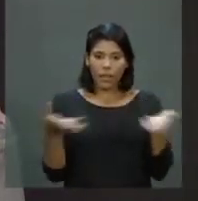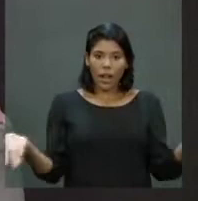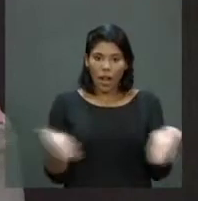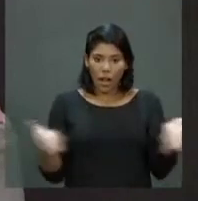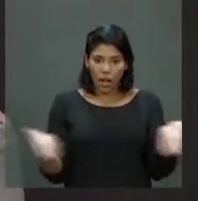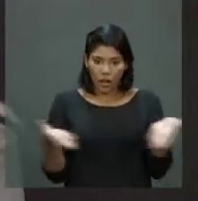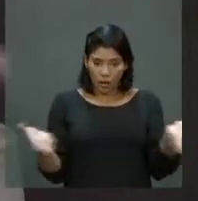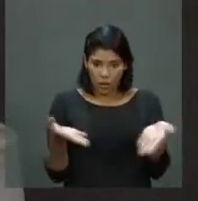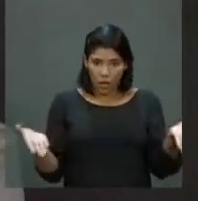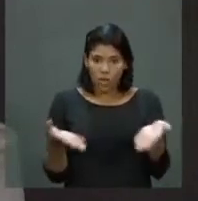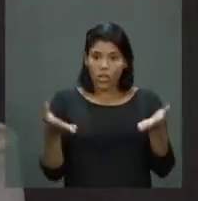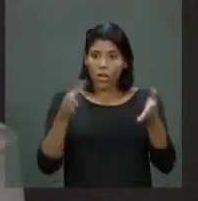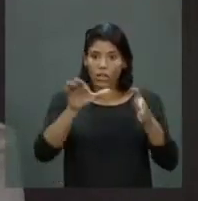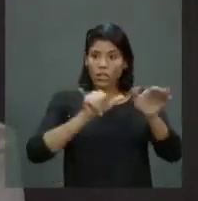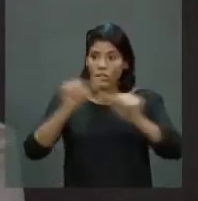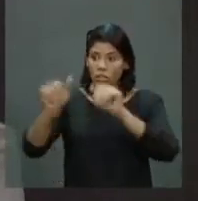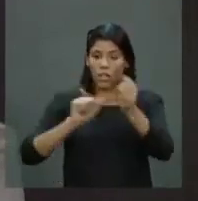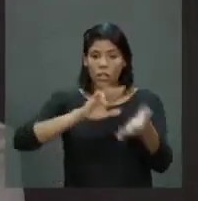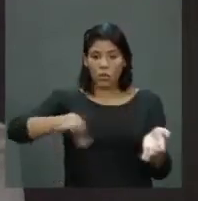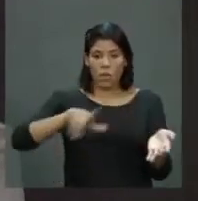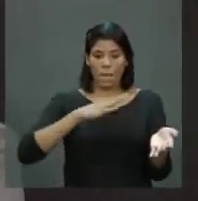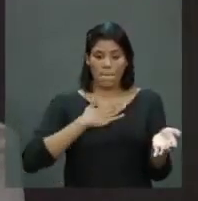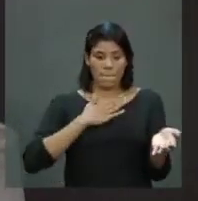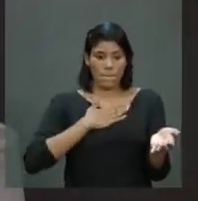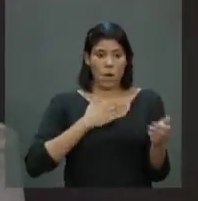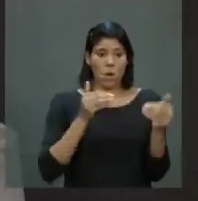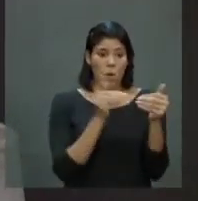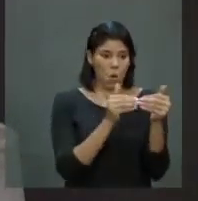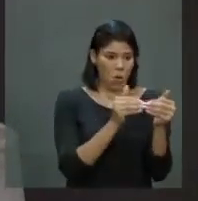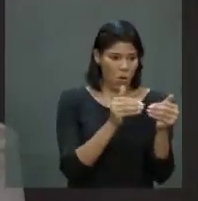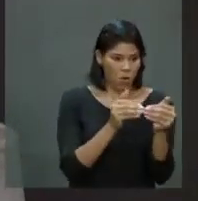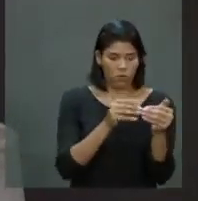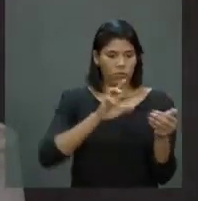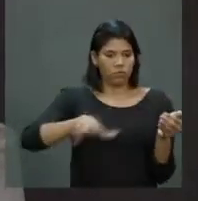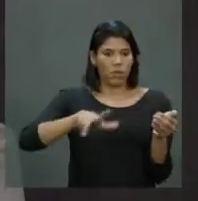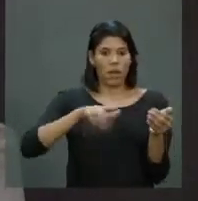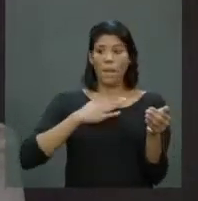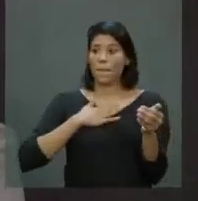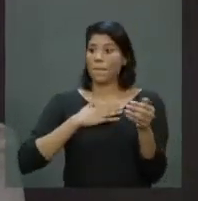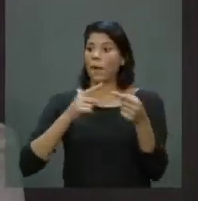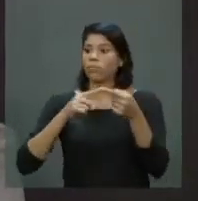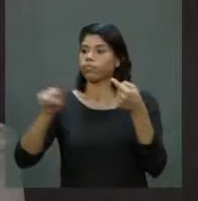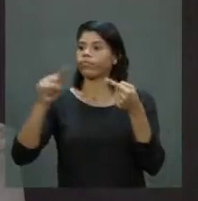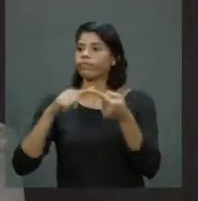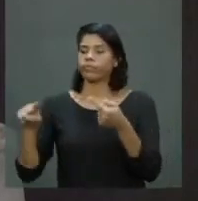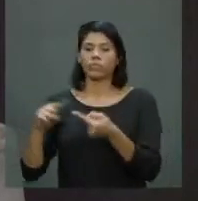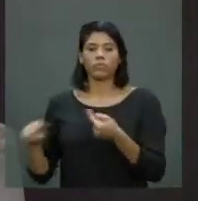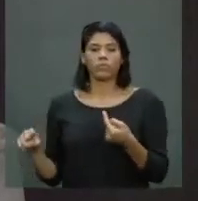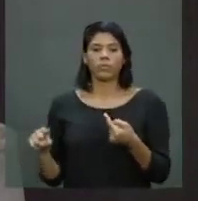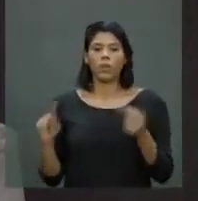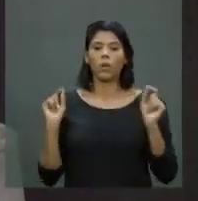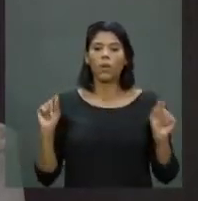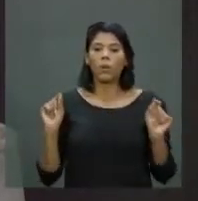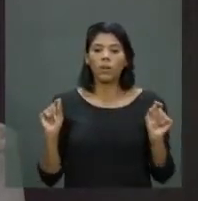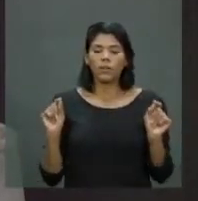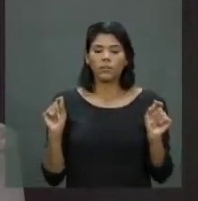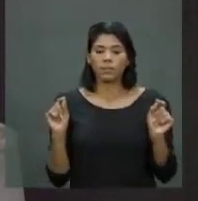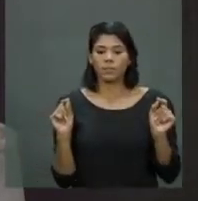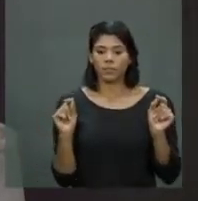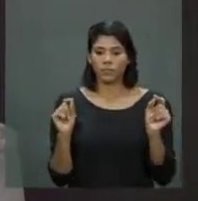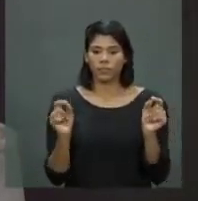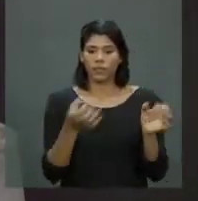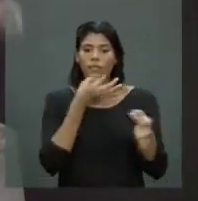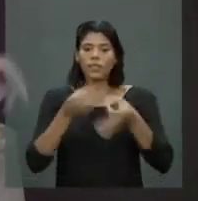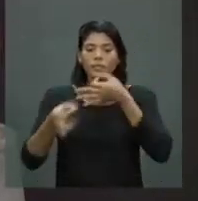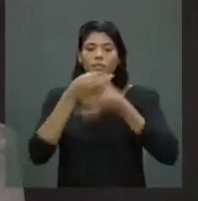meus iguais, eu quero conclamar os meus diferentes. Um pressuposto democrático é que